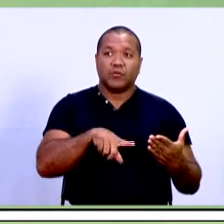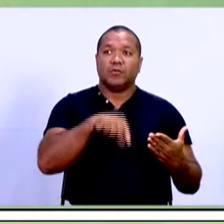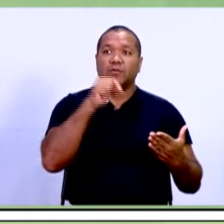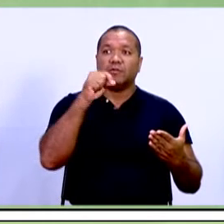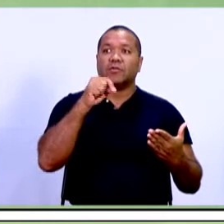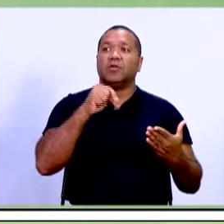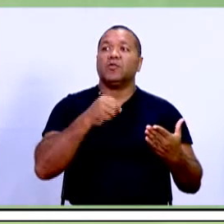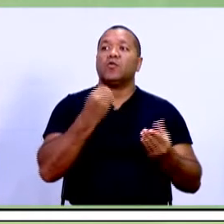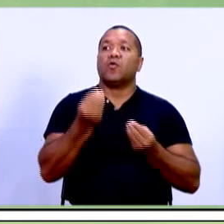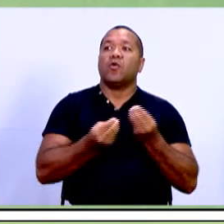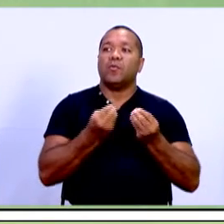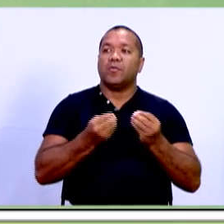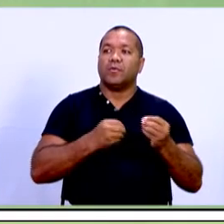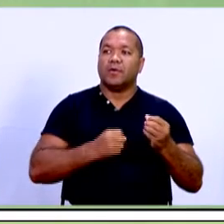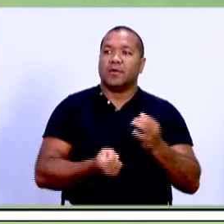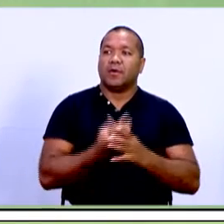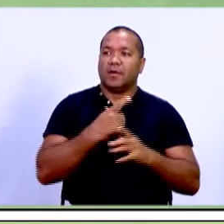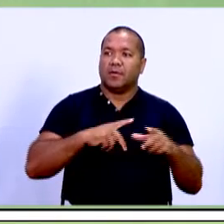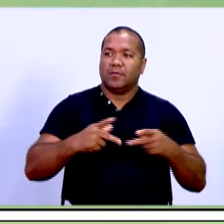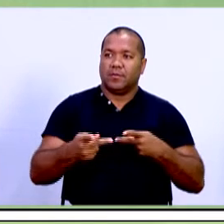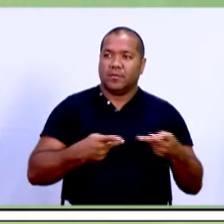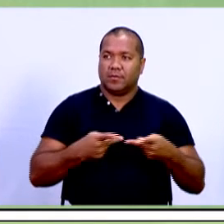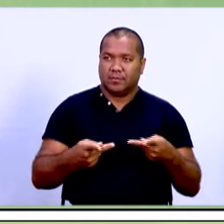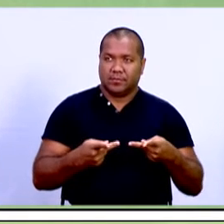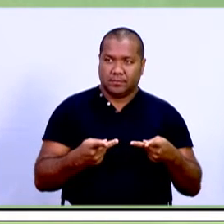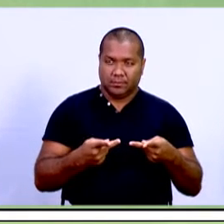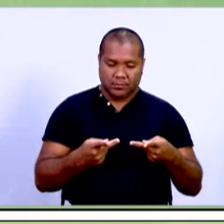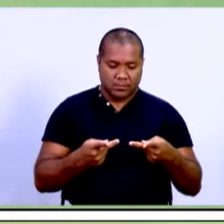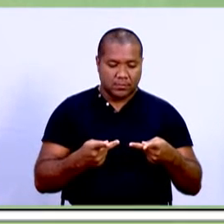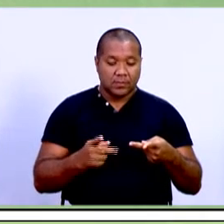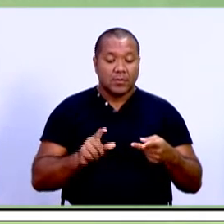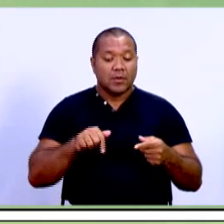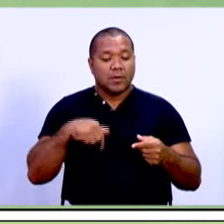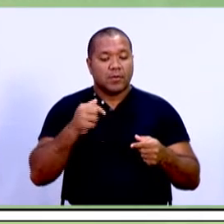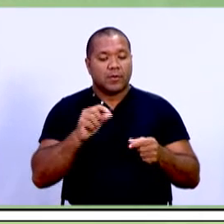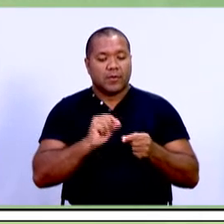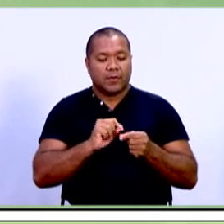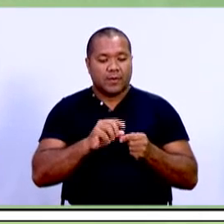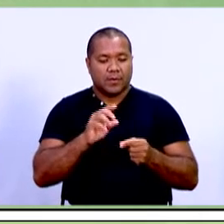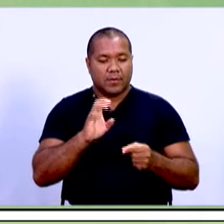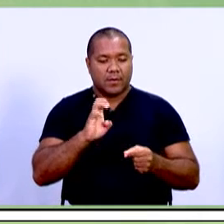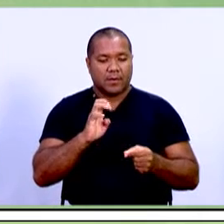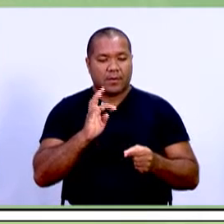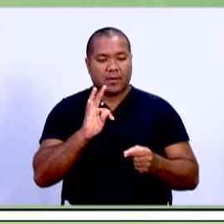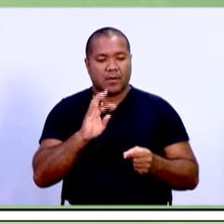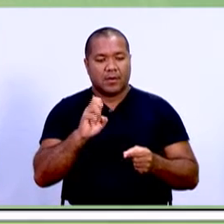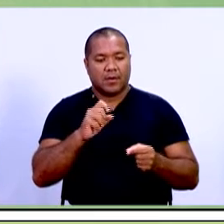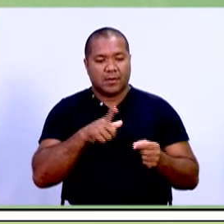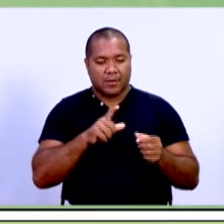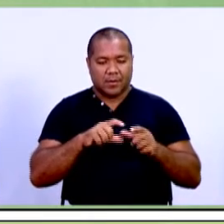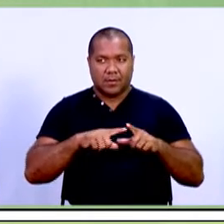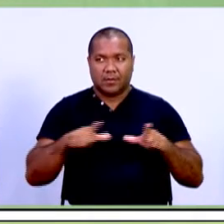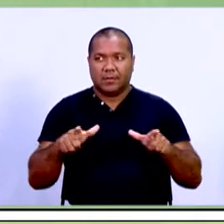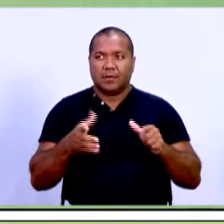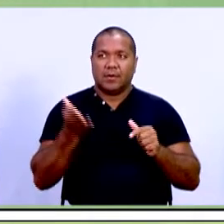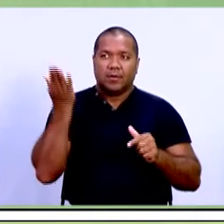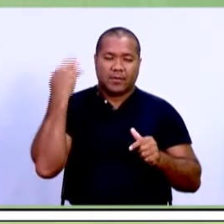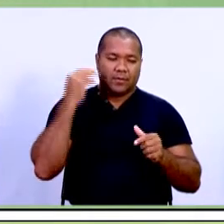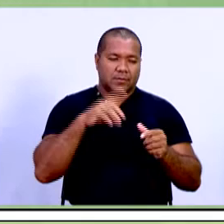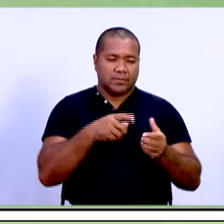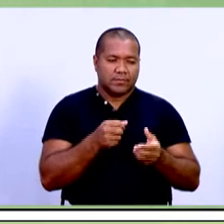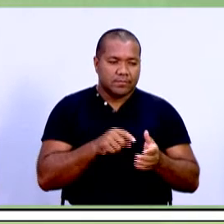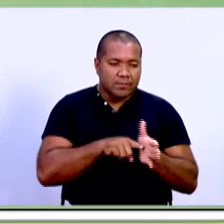definições do projeto, daí foi feita o ETL, que é aquele passo que eu falei, de extração,